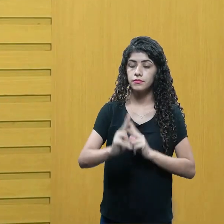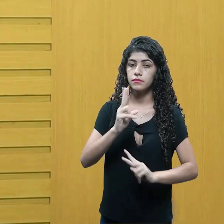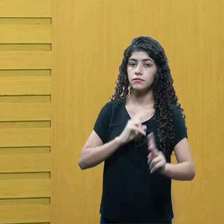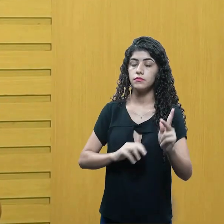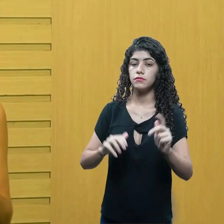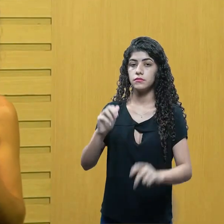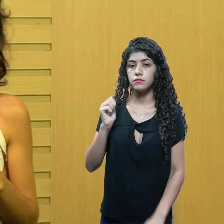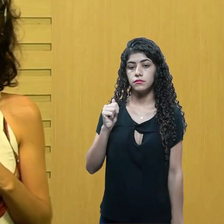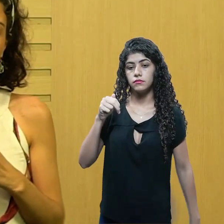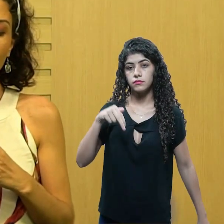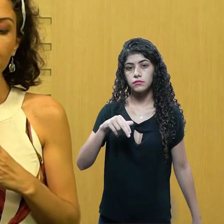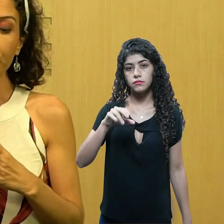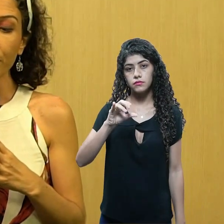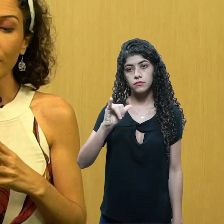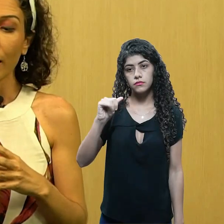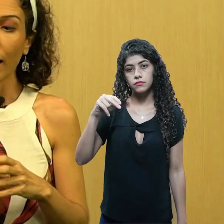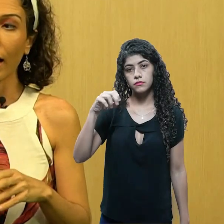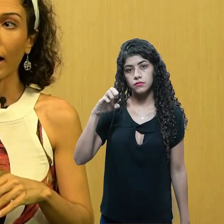Ancine.